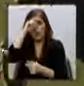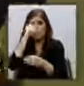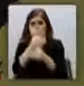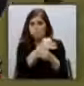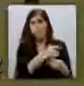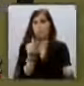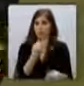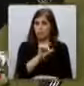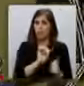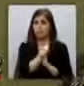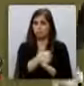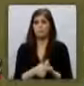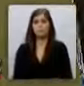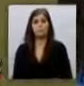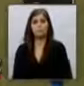Porto.